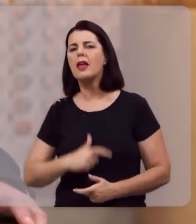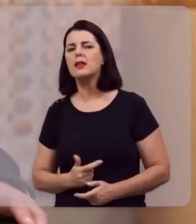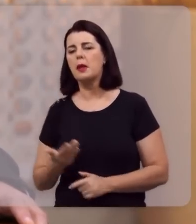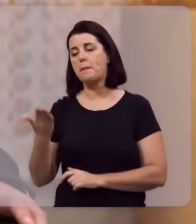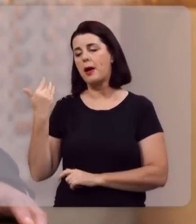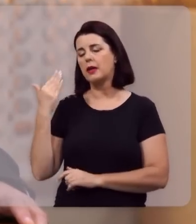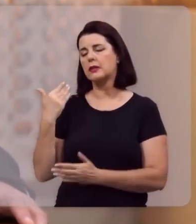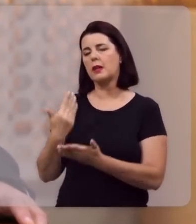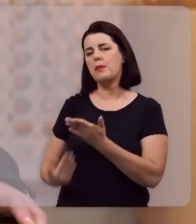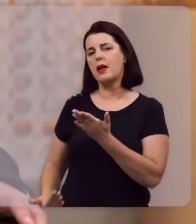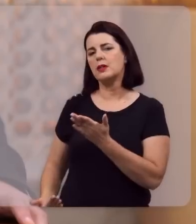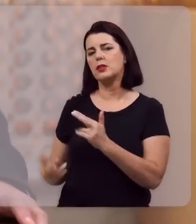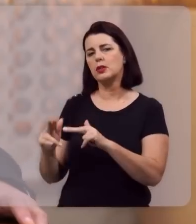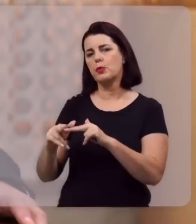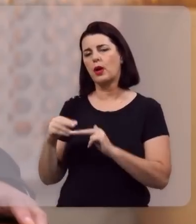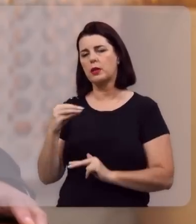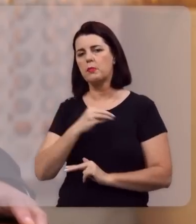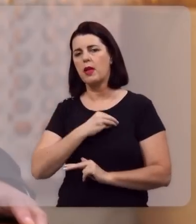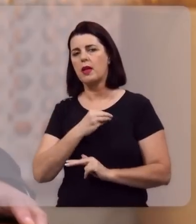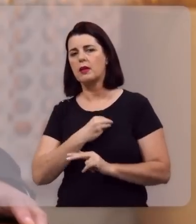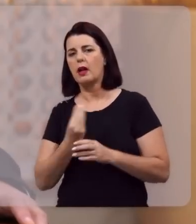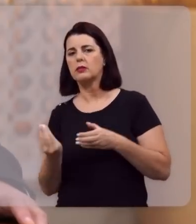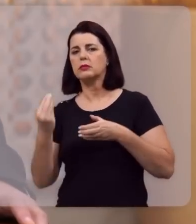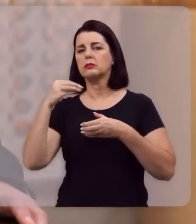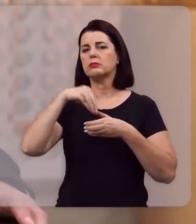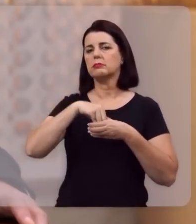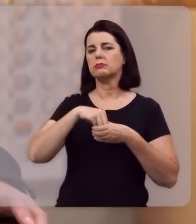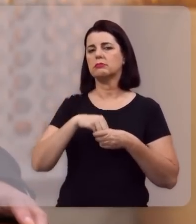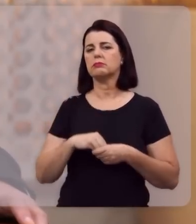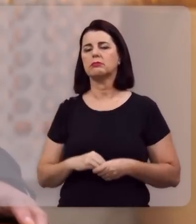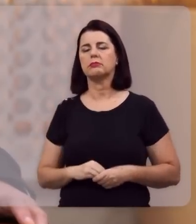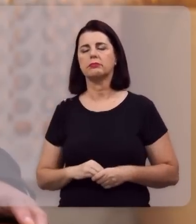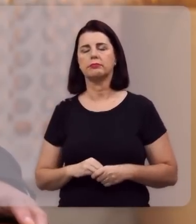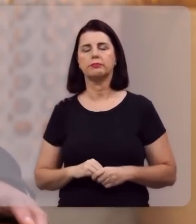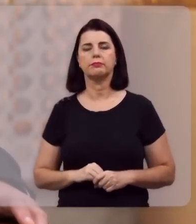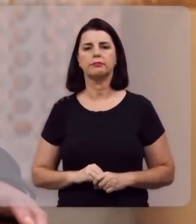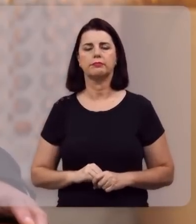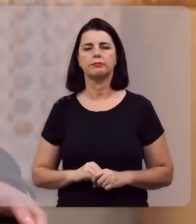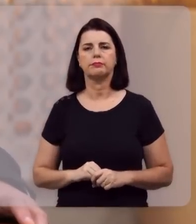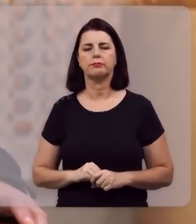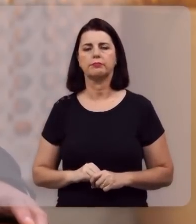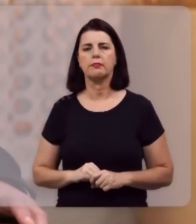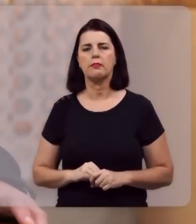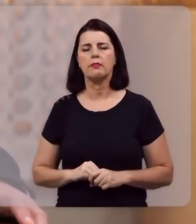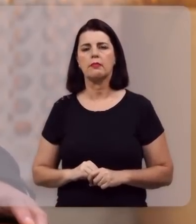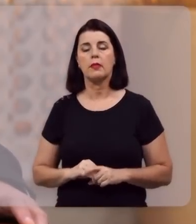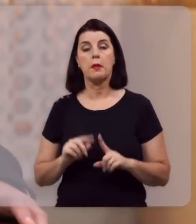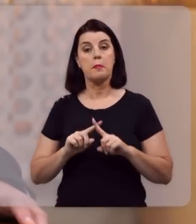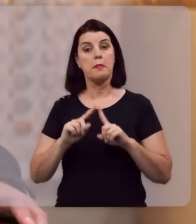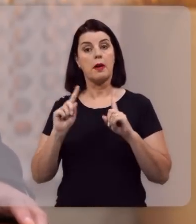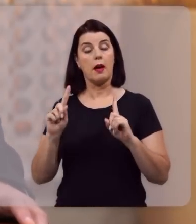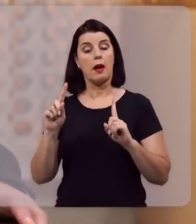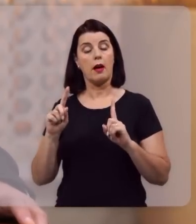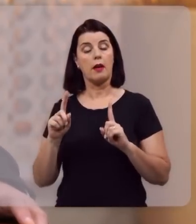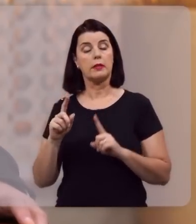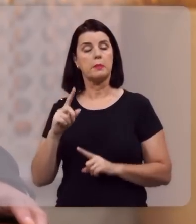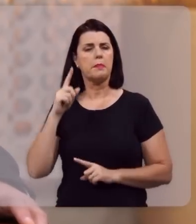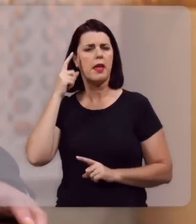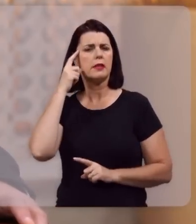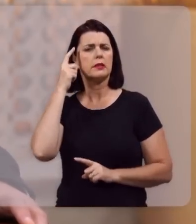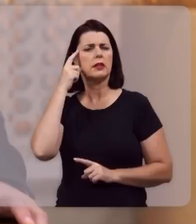perdida por conta da entrada do pecado, narrativa que está lá no livro de Gênesis, capítulo 3. Mas, voltando ao